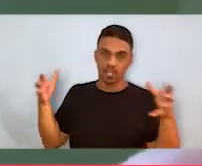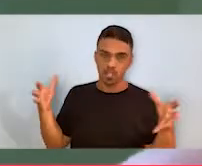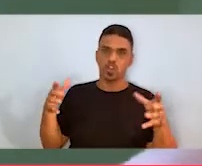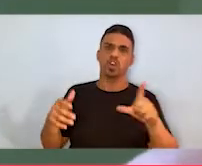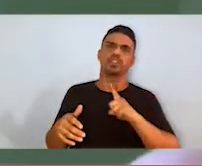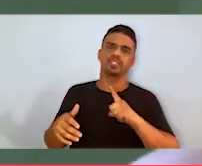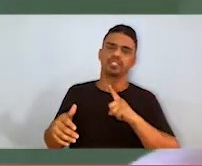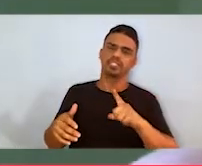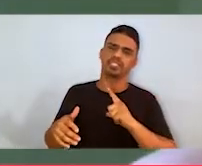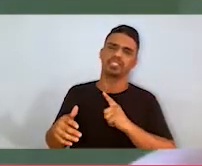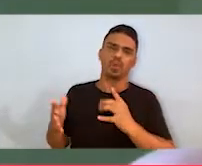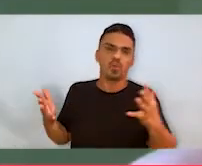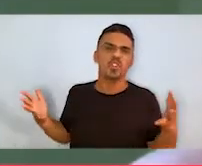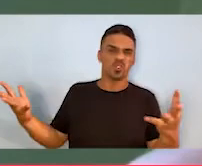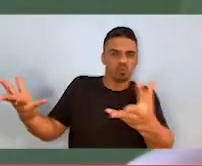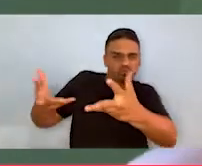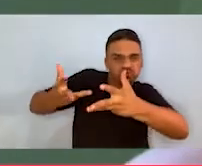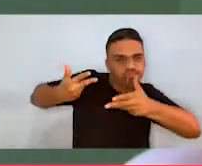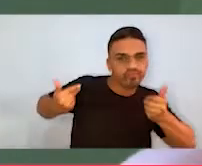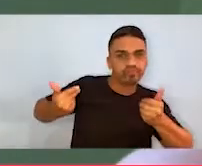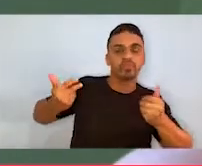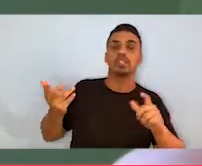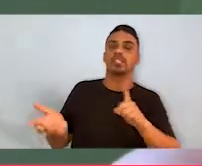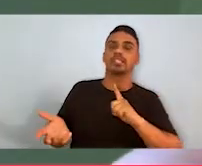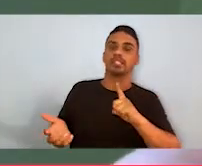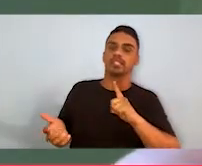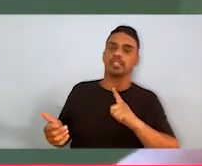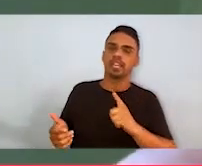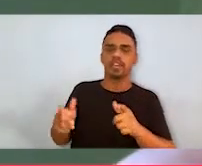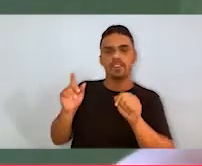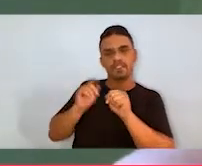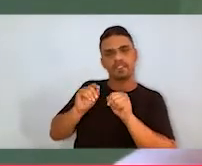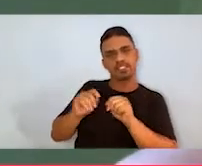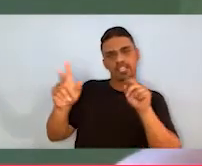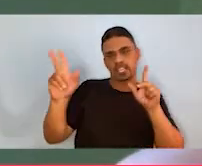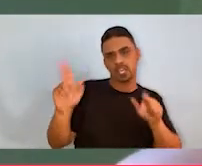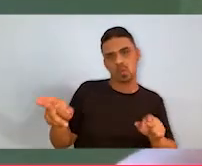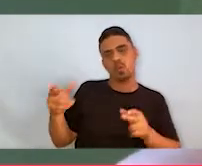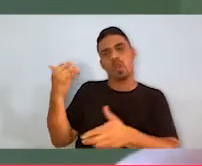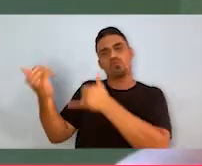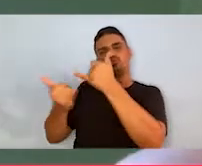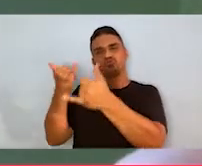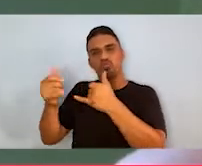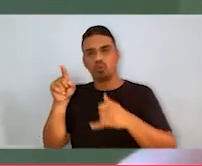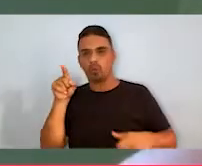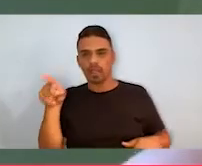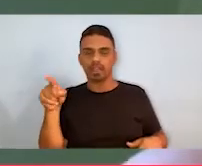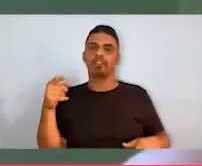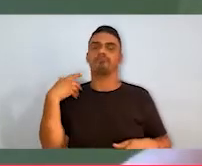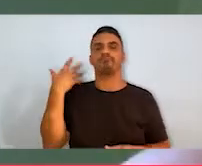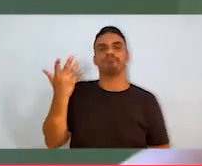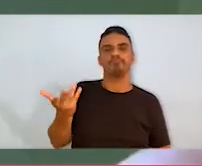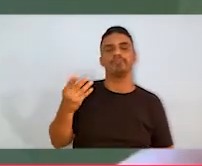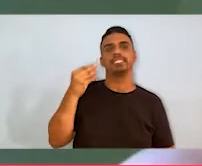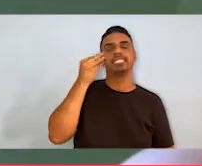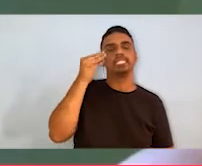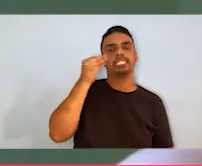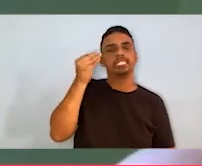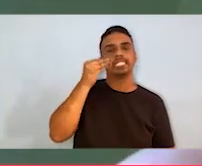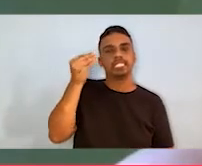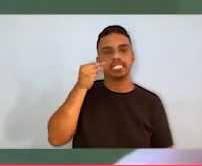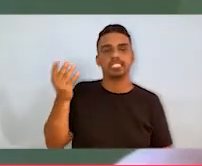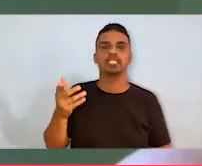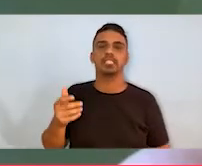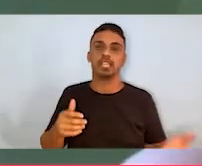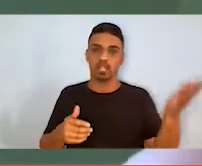mandavam referência, tem cliente que já pega e já manda referência para você. Quero que você faça mais ou menos o estilo daquele jogo. Esses tempos eu estou para fazer uns